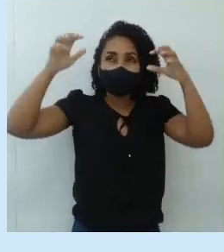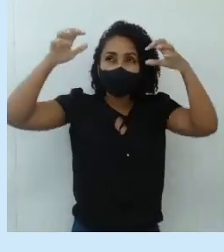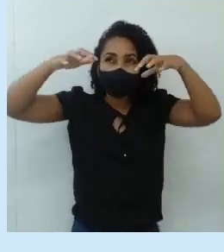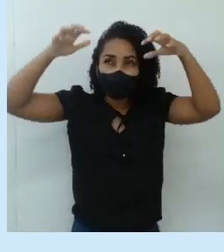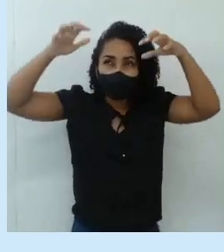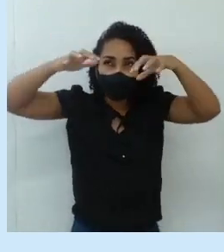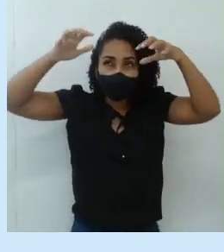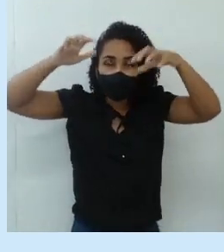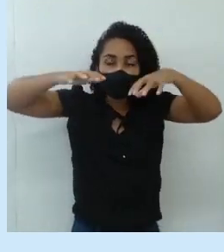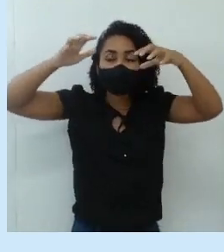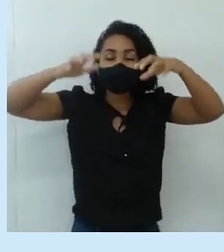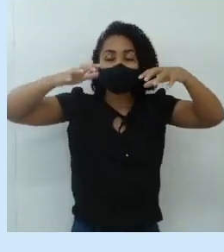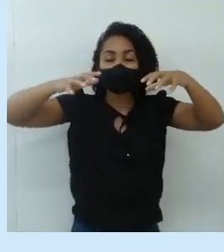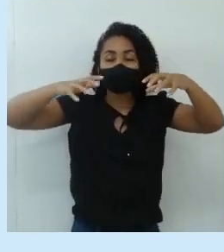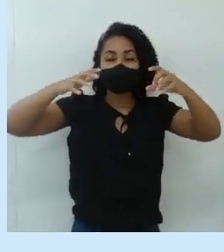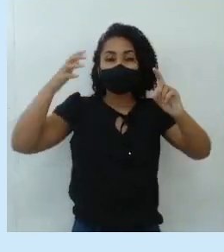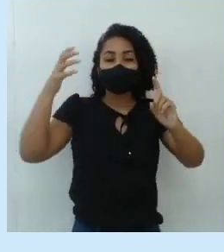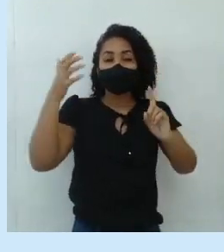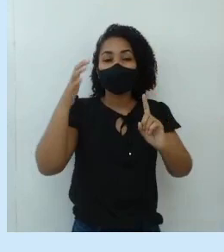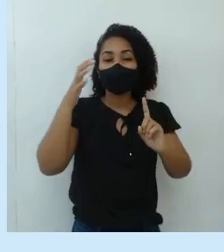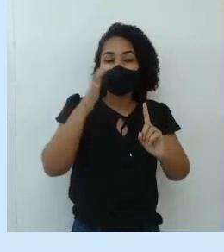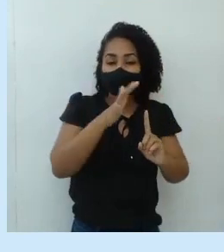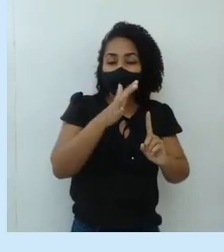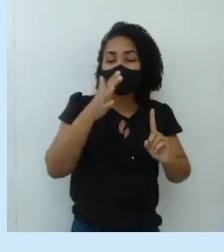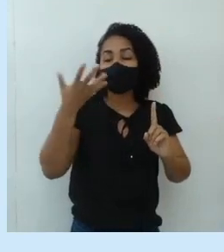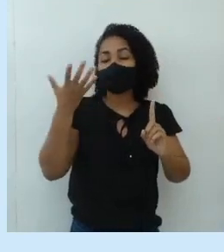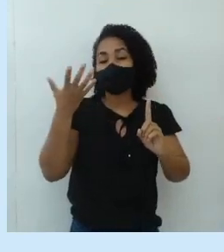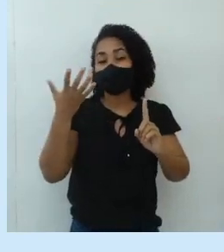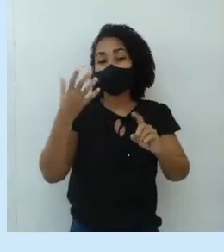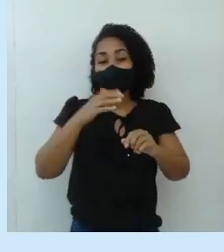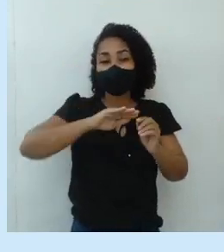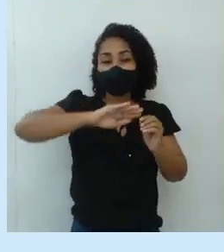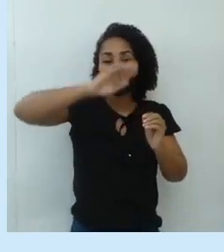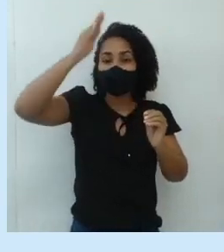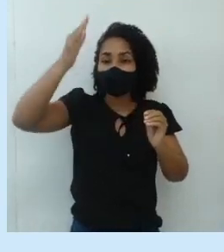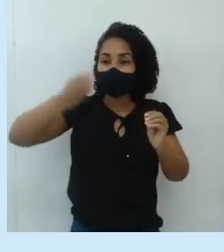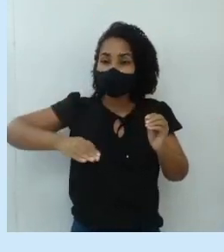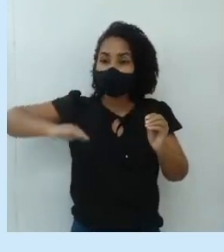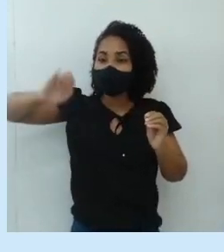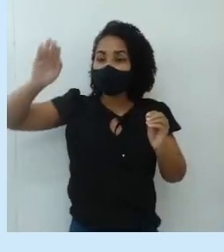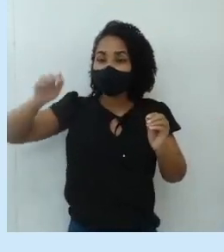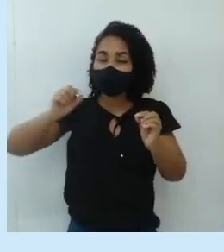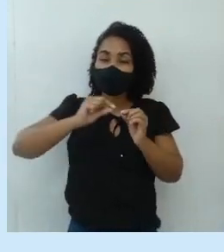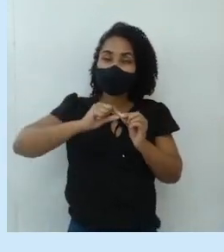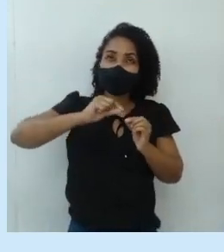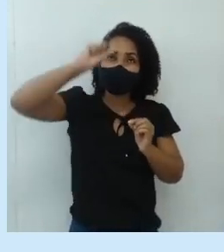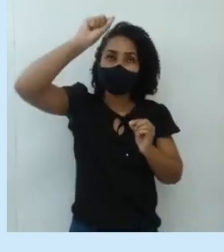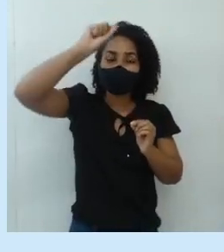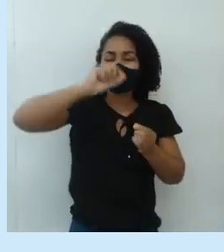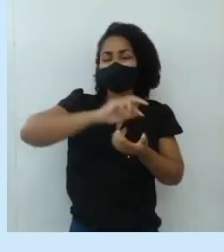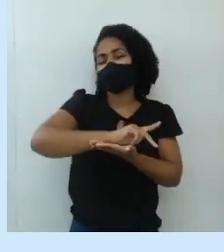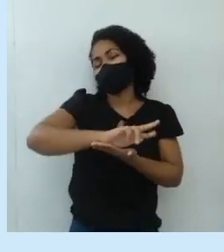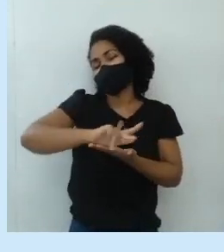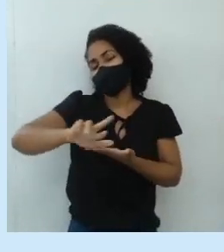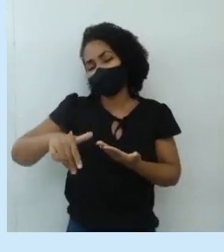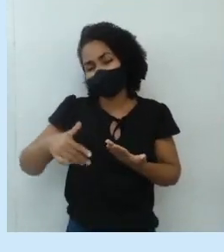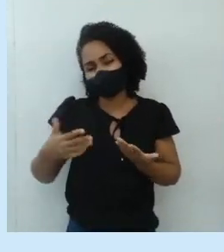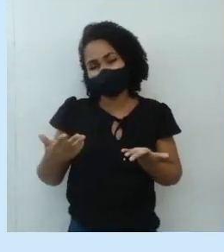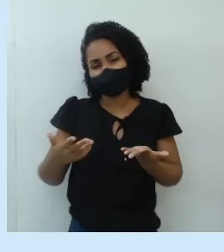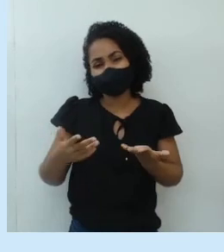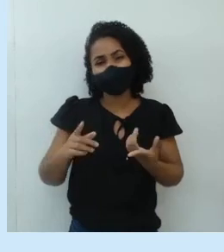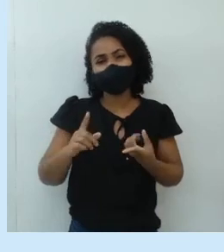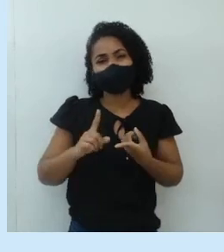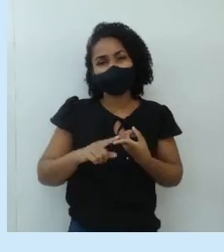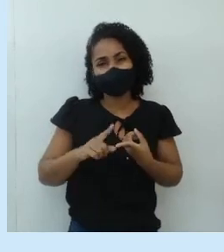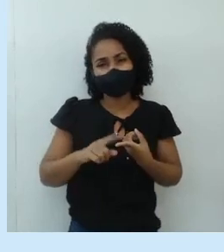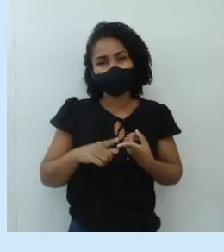precipitação, radiação, relevo, altitude e etc. Mas, fazendo